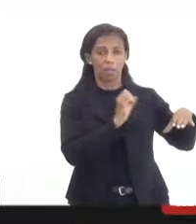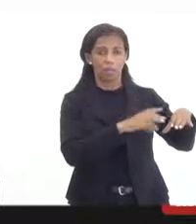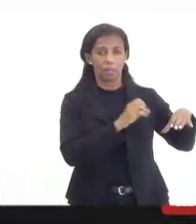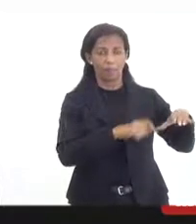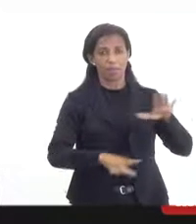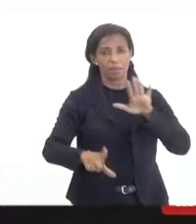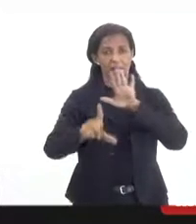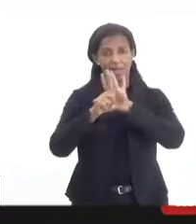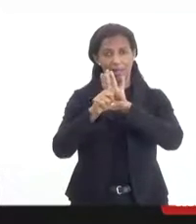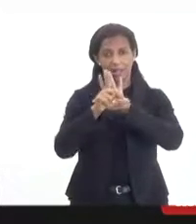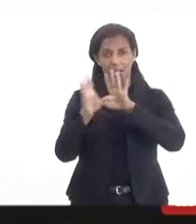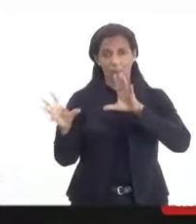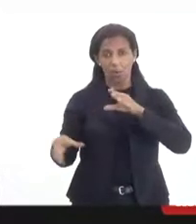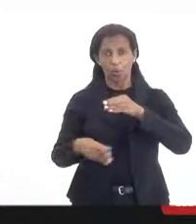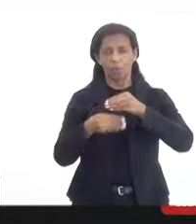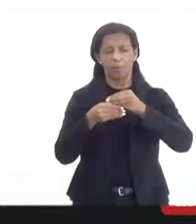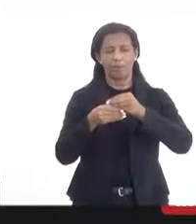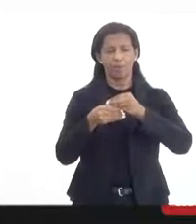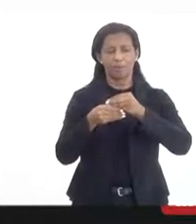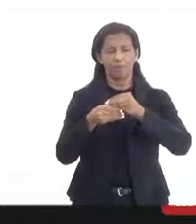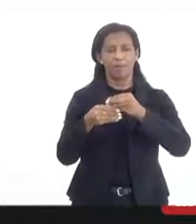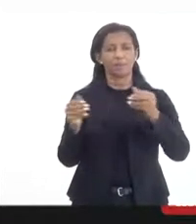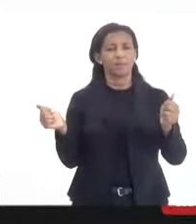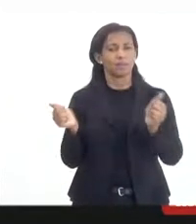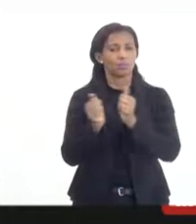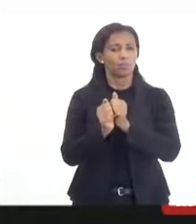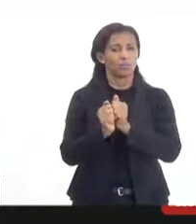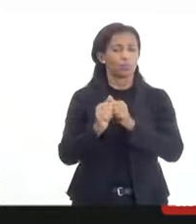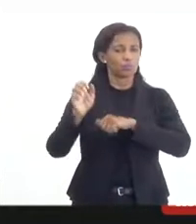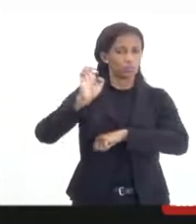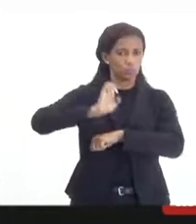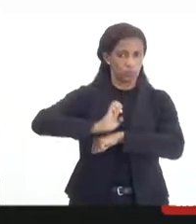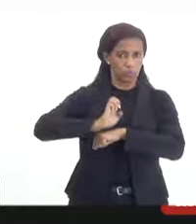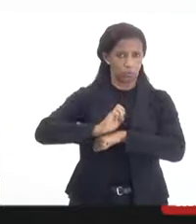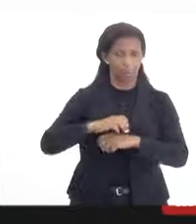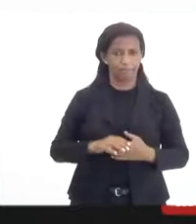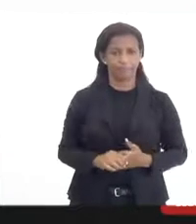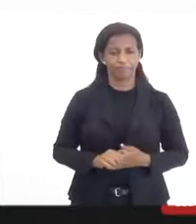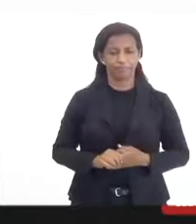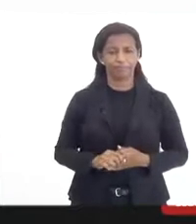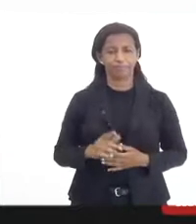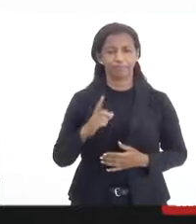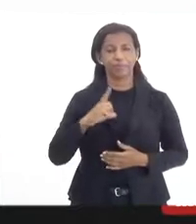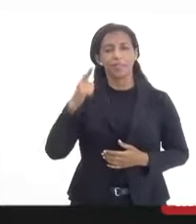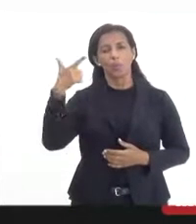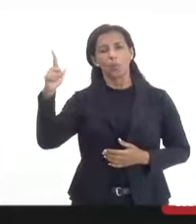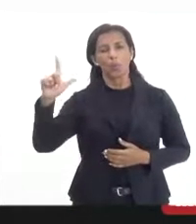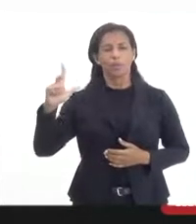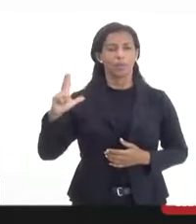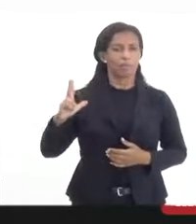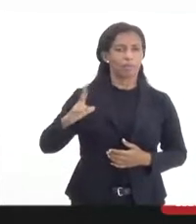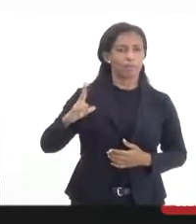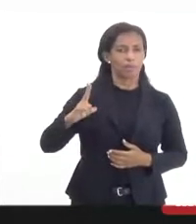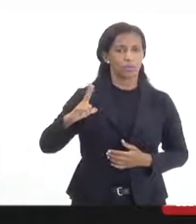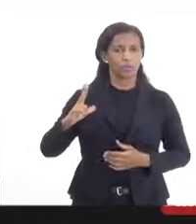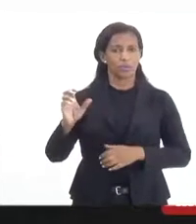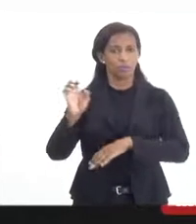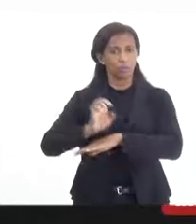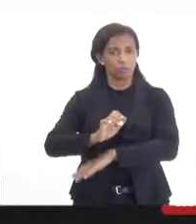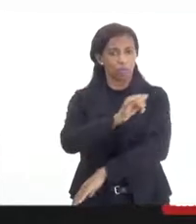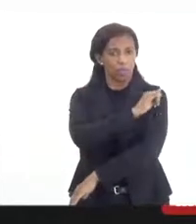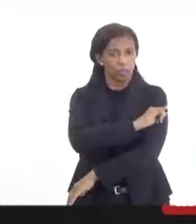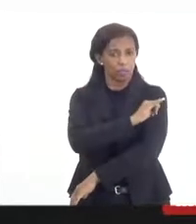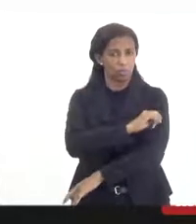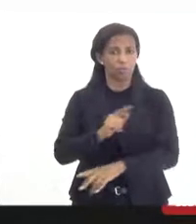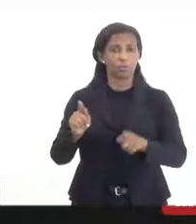complementar são movimentados pelo Estado, não é? Aqui é uma outra particularidade do Rio também, que nada mais é do que um